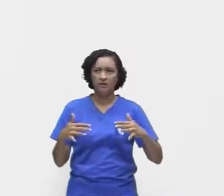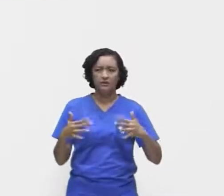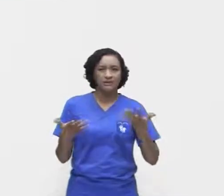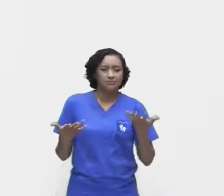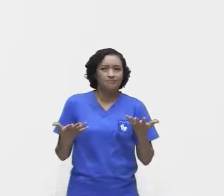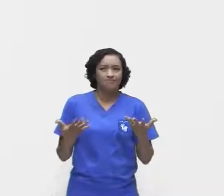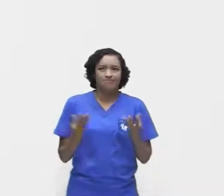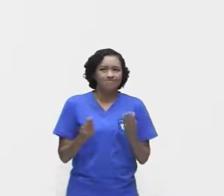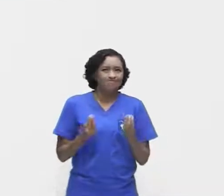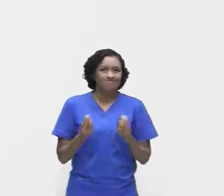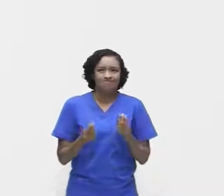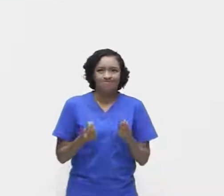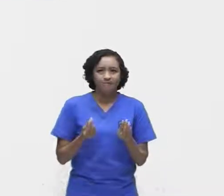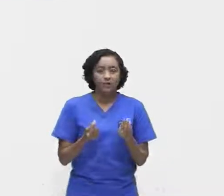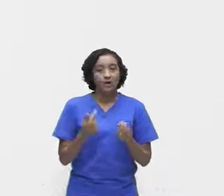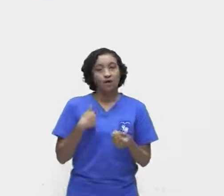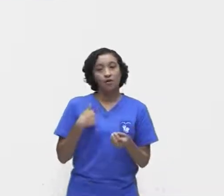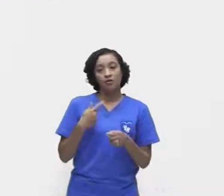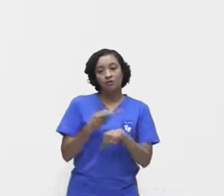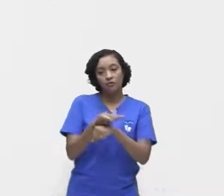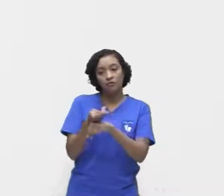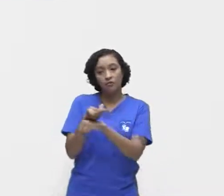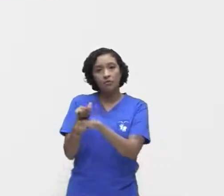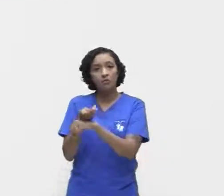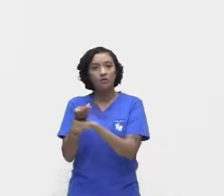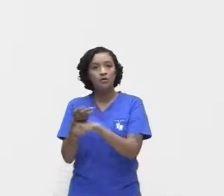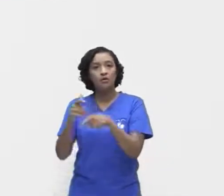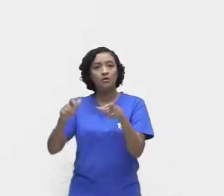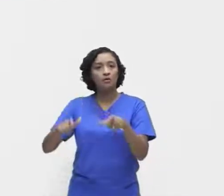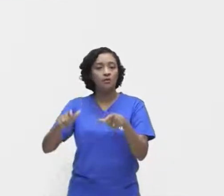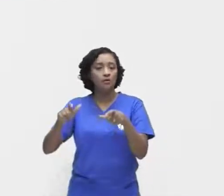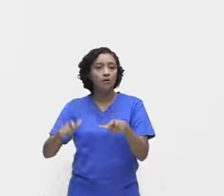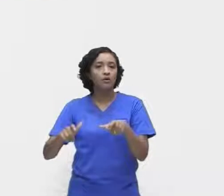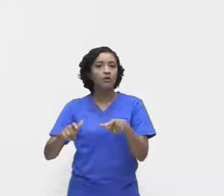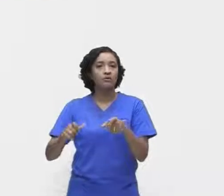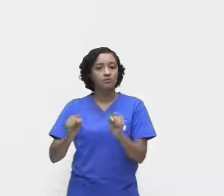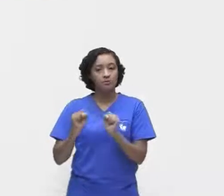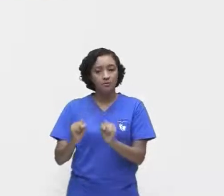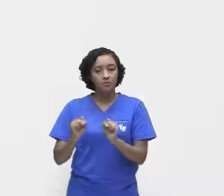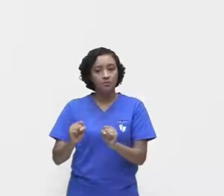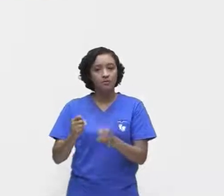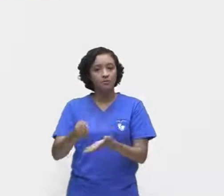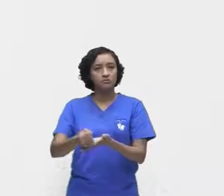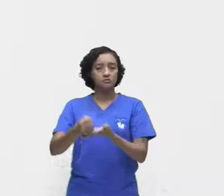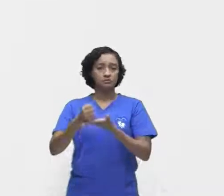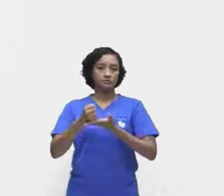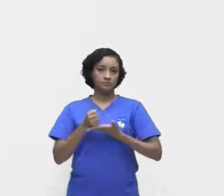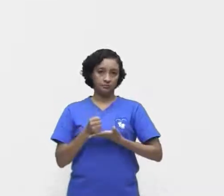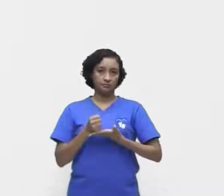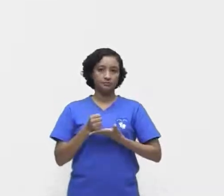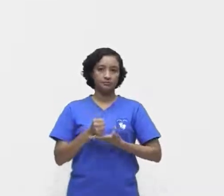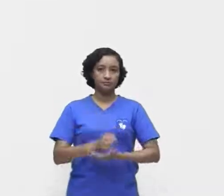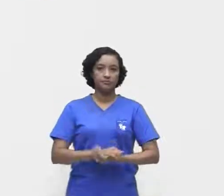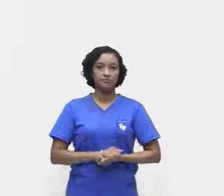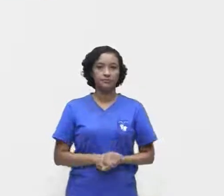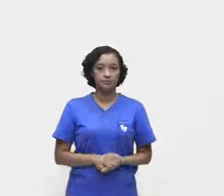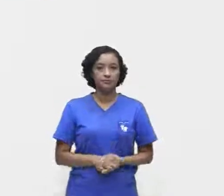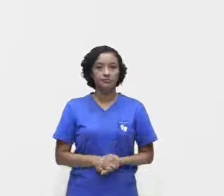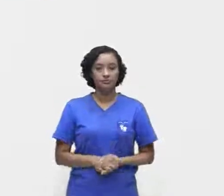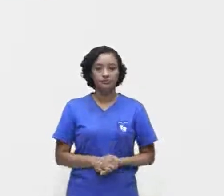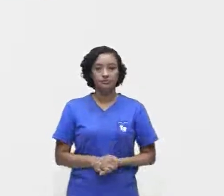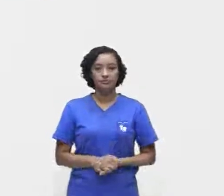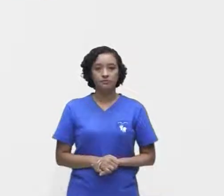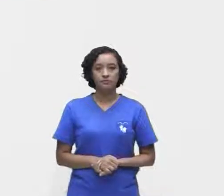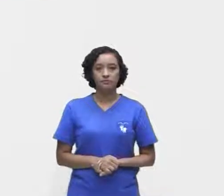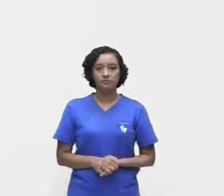isso, eu vou procurar, né, os locais ou recursos que podem ajudar a lidar com essa